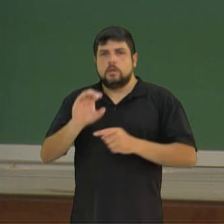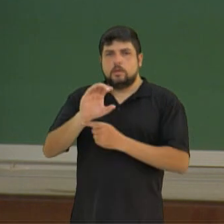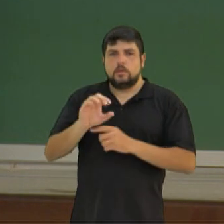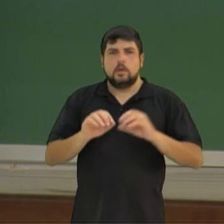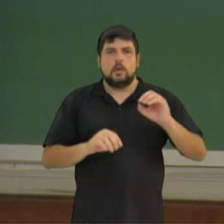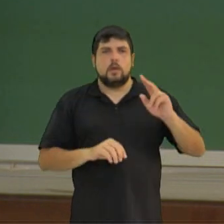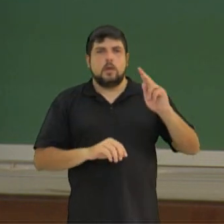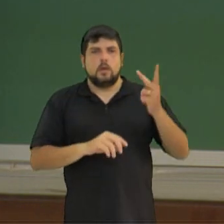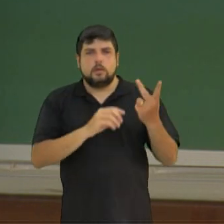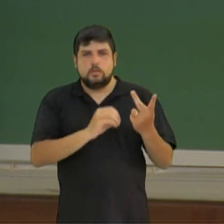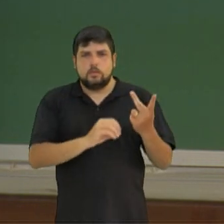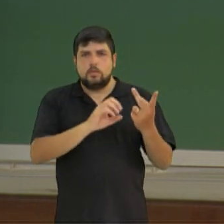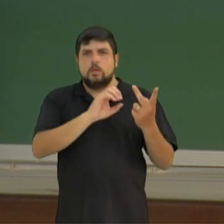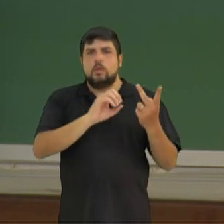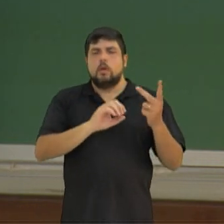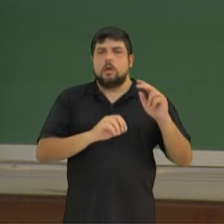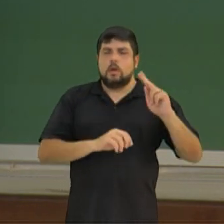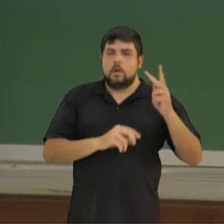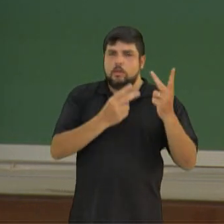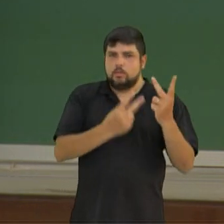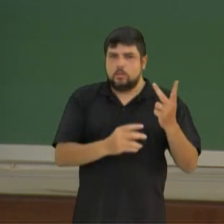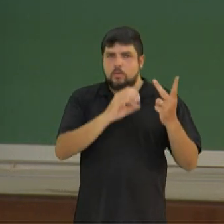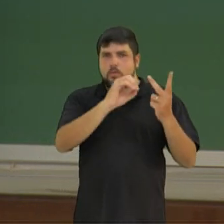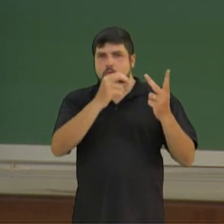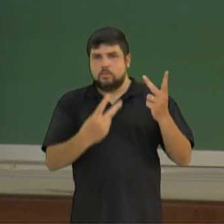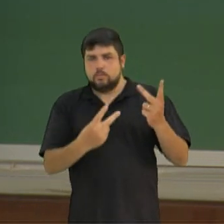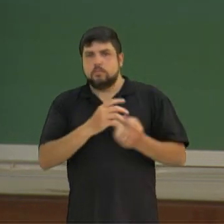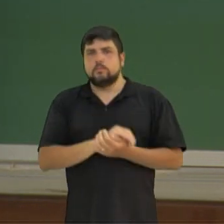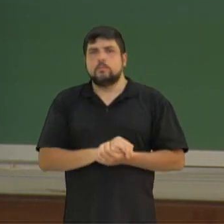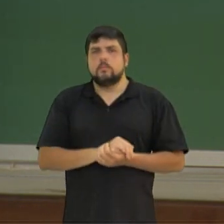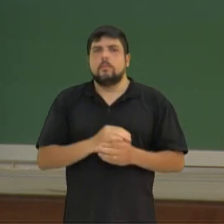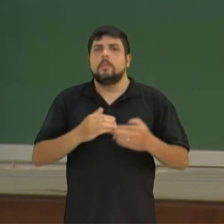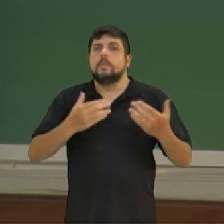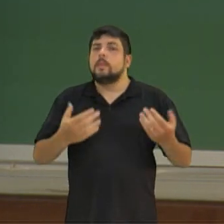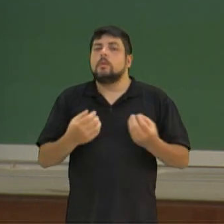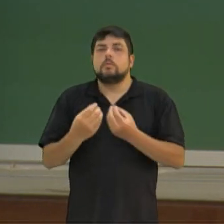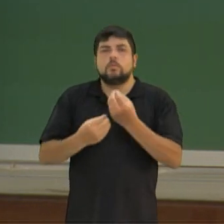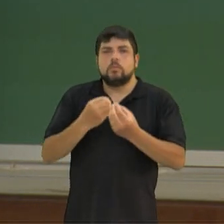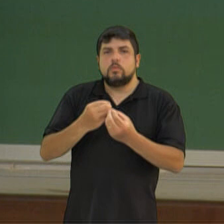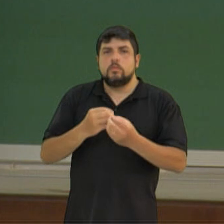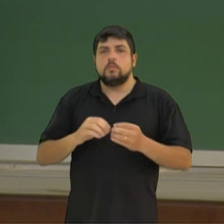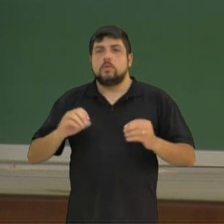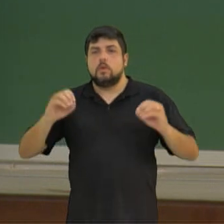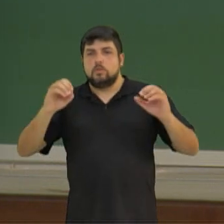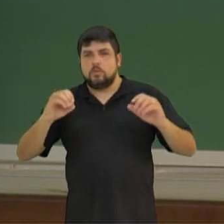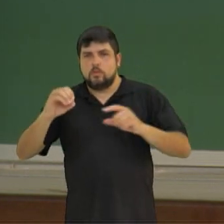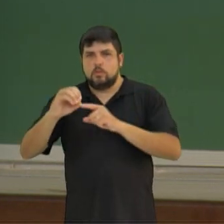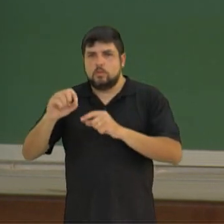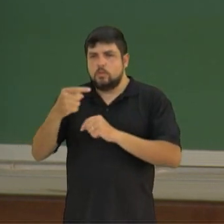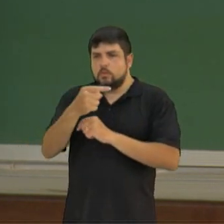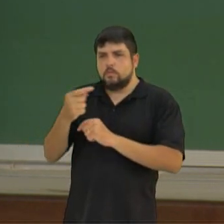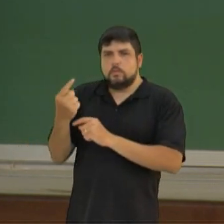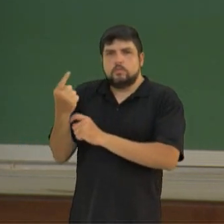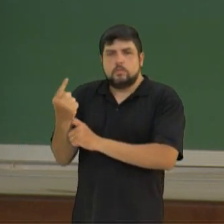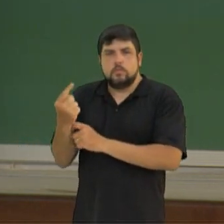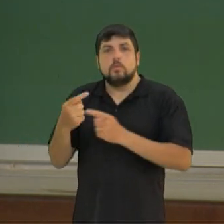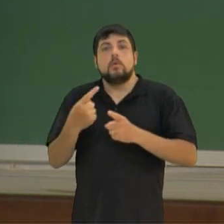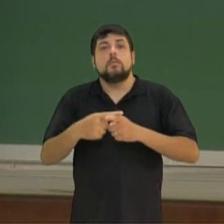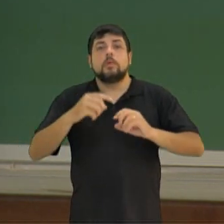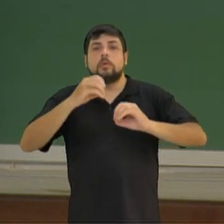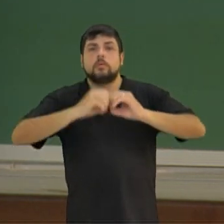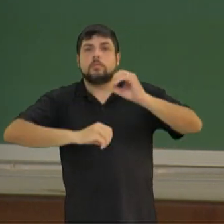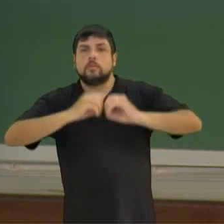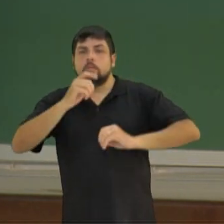H2O2. O hidrogênio vai estar com mais 1 e para esse caso específico aqui o oxigênio vai ser menos 1, porque aqui a gente está falando da molécula da